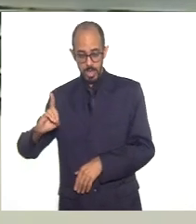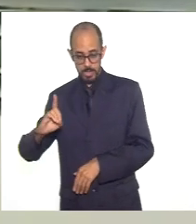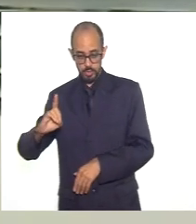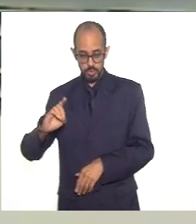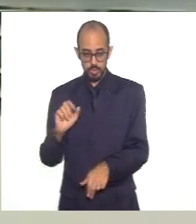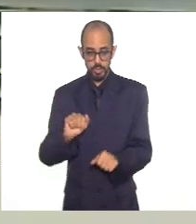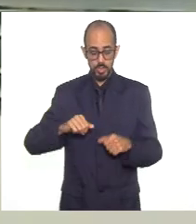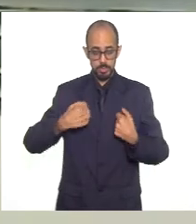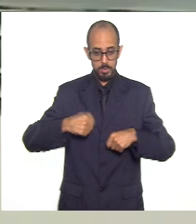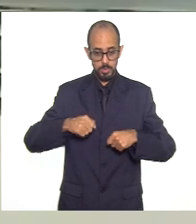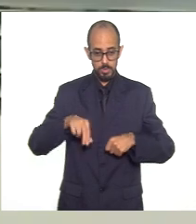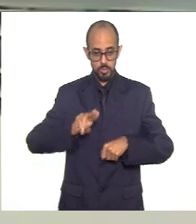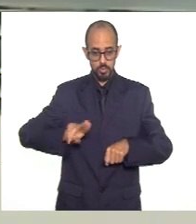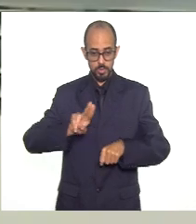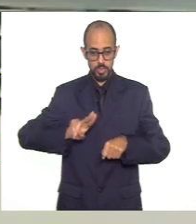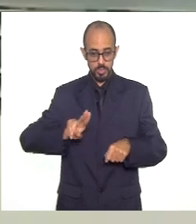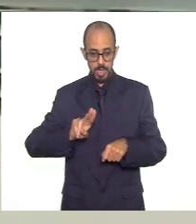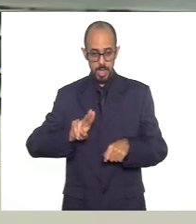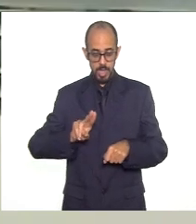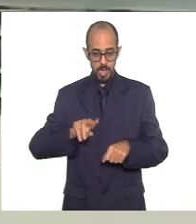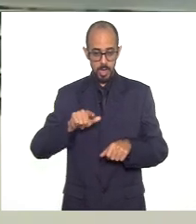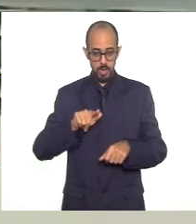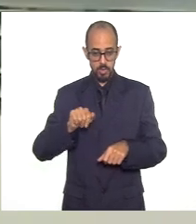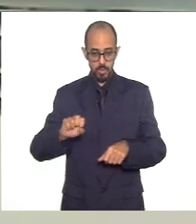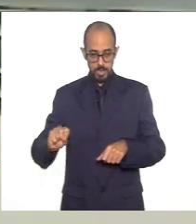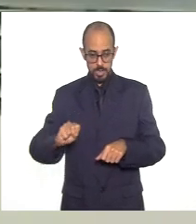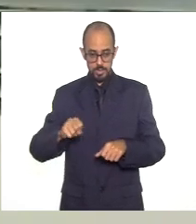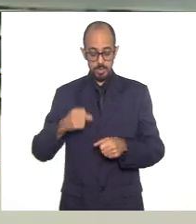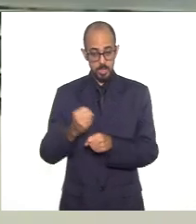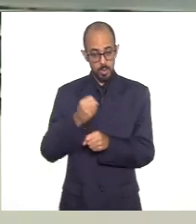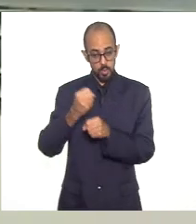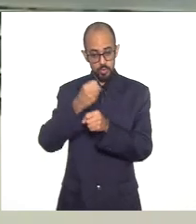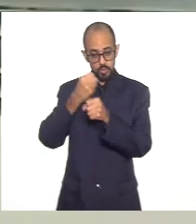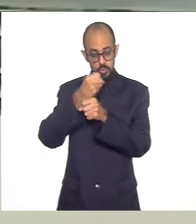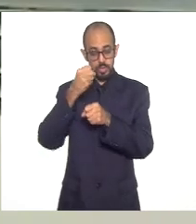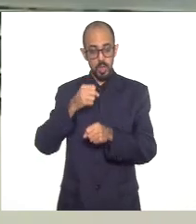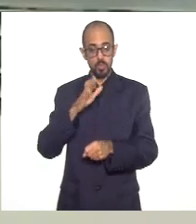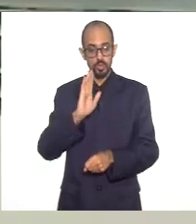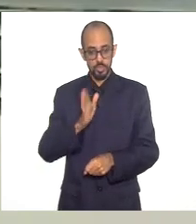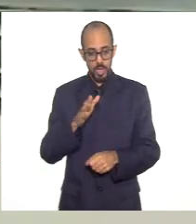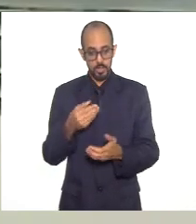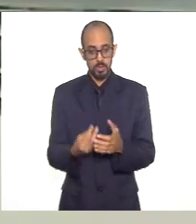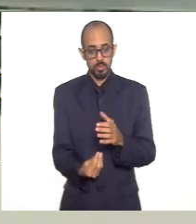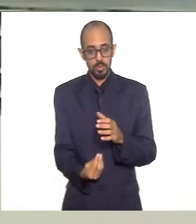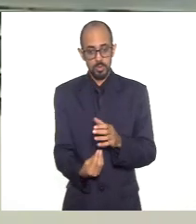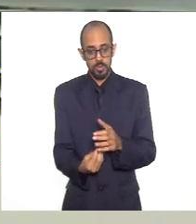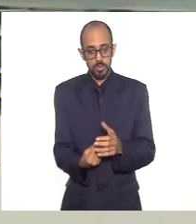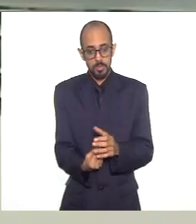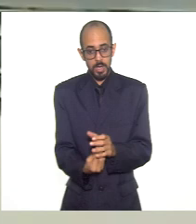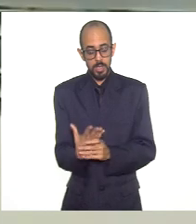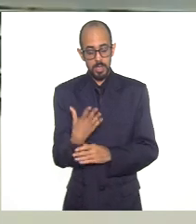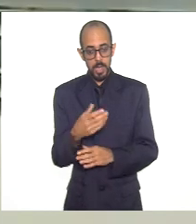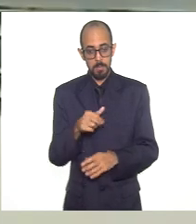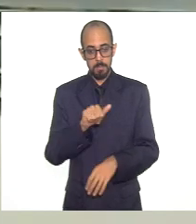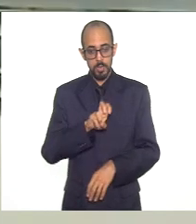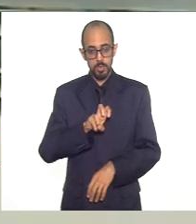do Rio de Janeiro, também a construções de termoelétrica que possam gerar 1.500